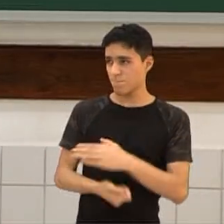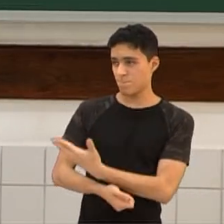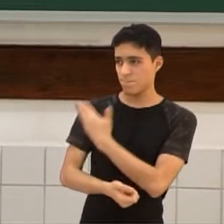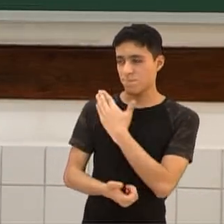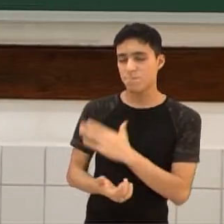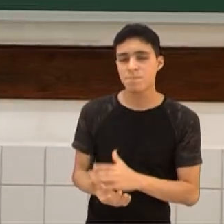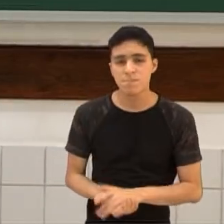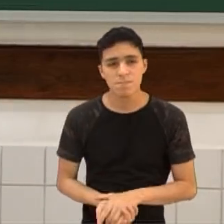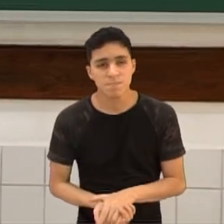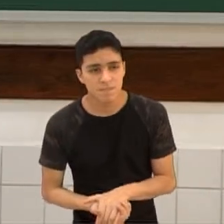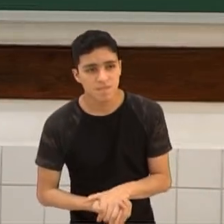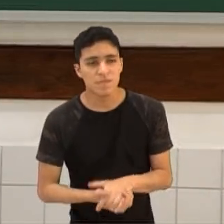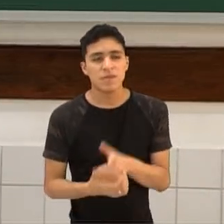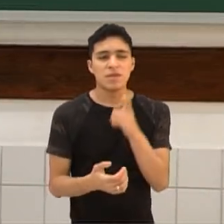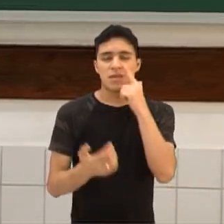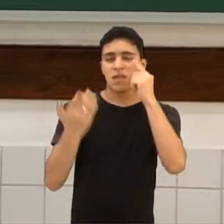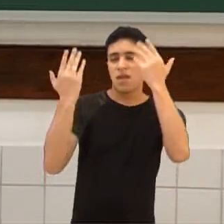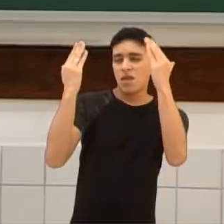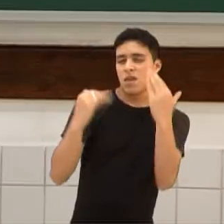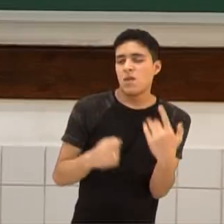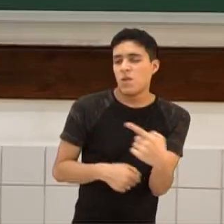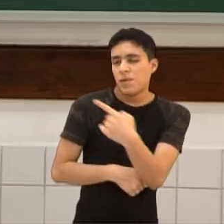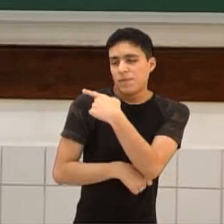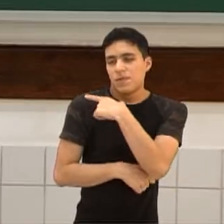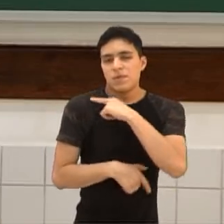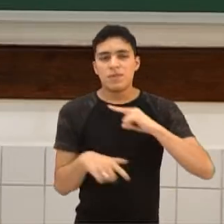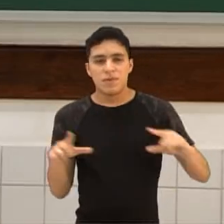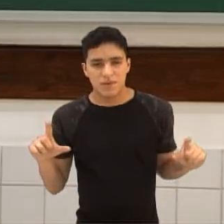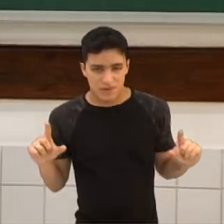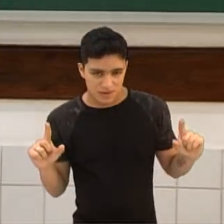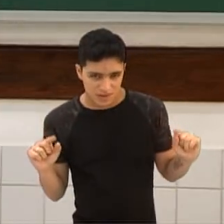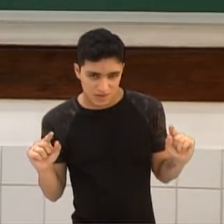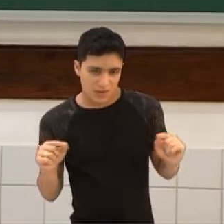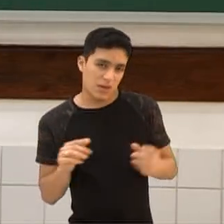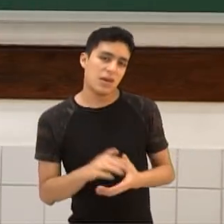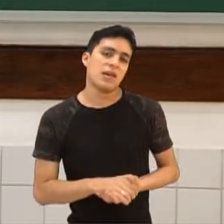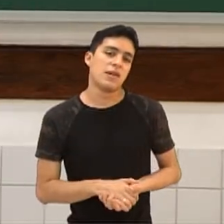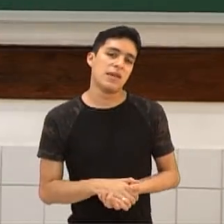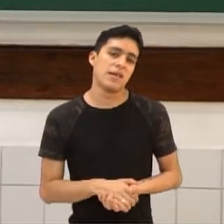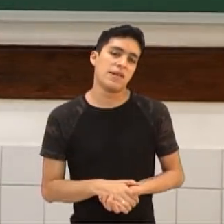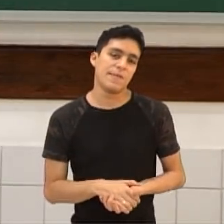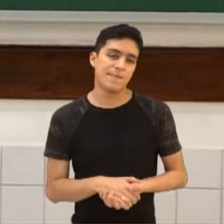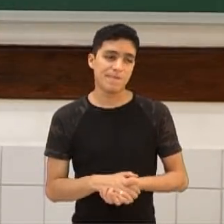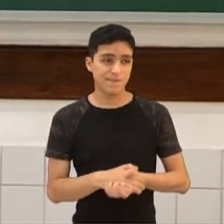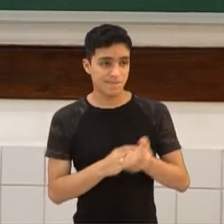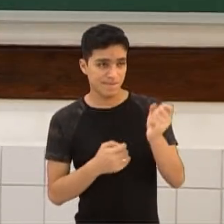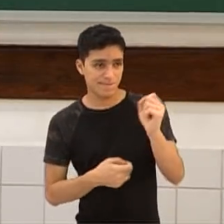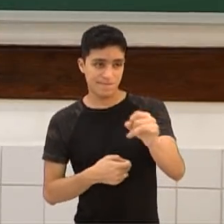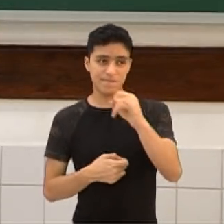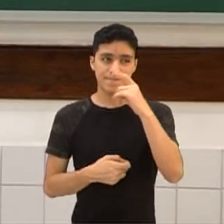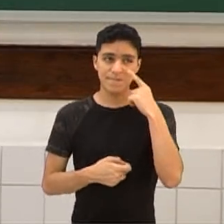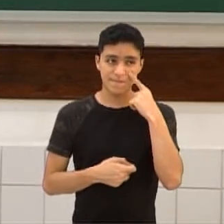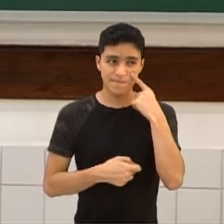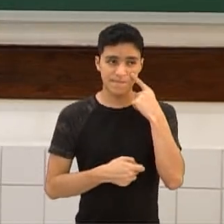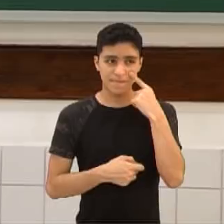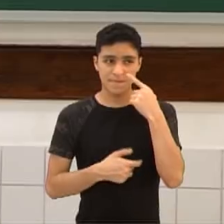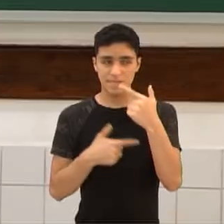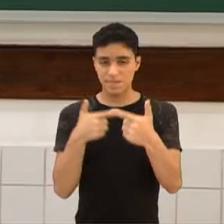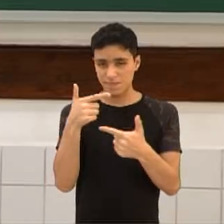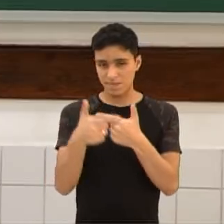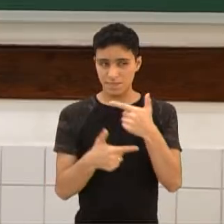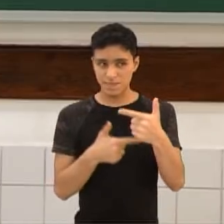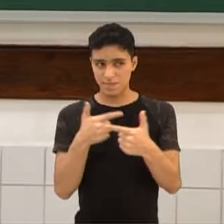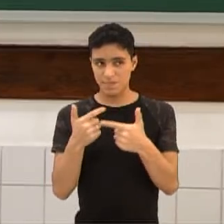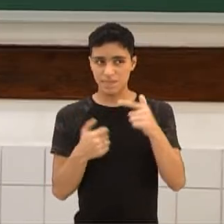Então, pegando essa análise aqui, nós vamos ver o seguinte. Bem, se o trabalho ele